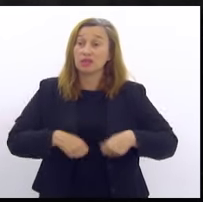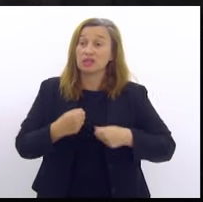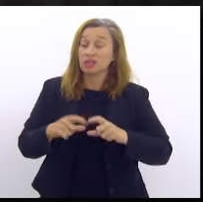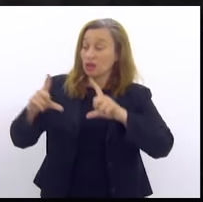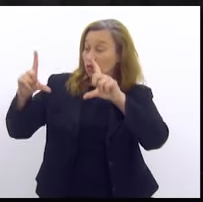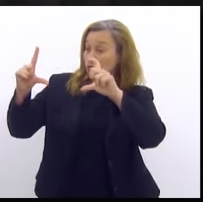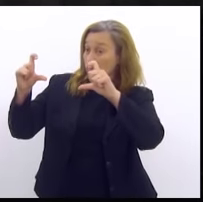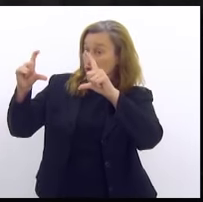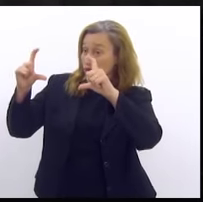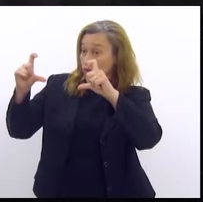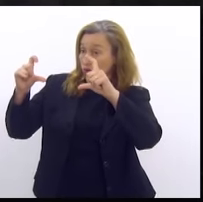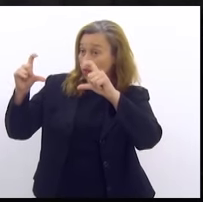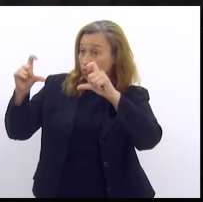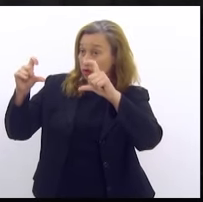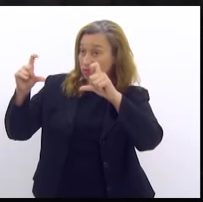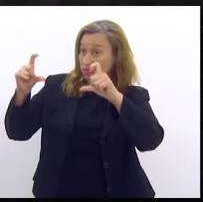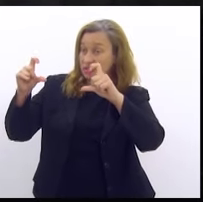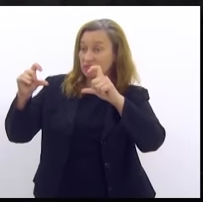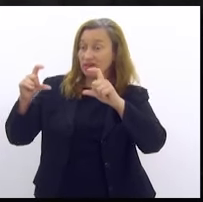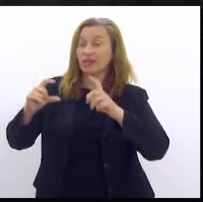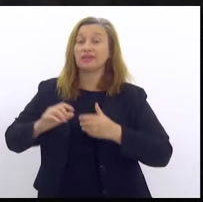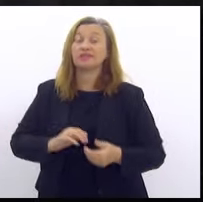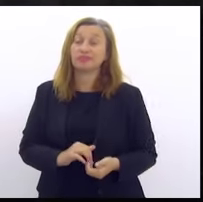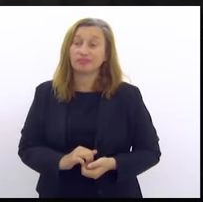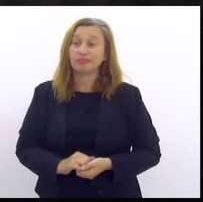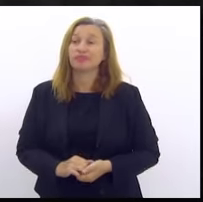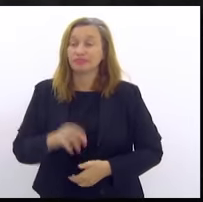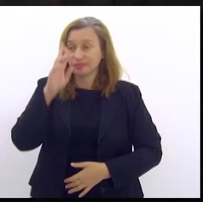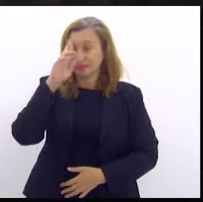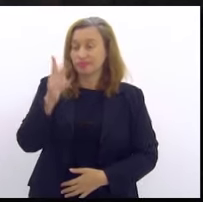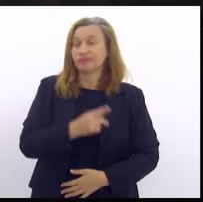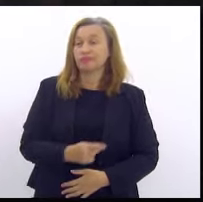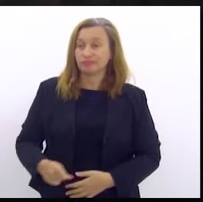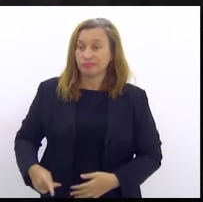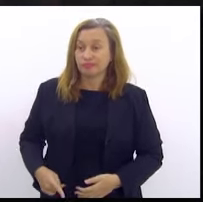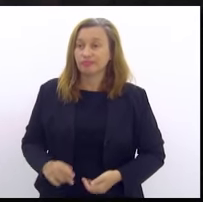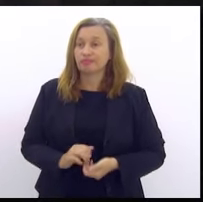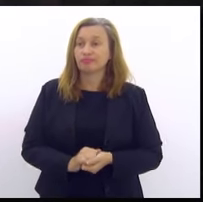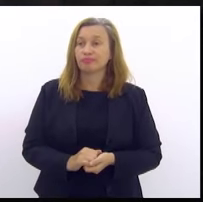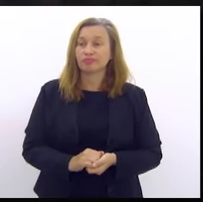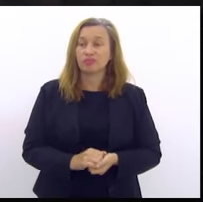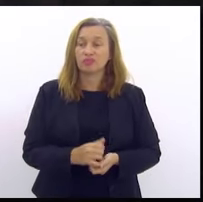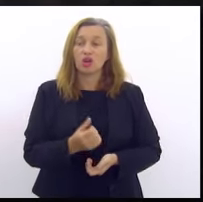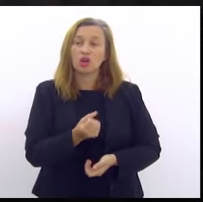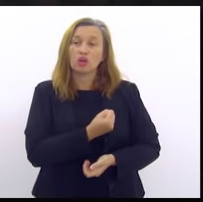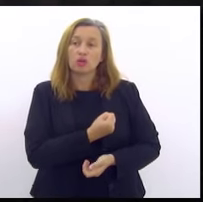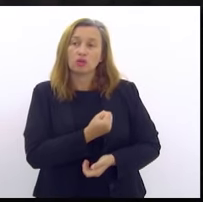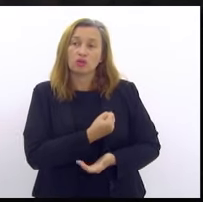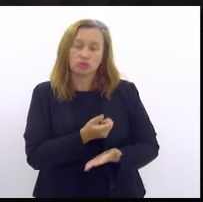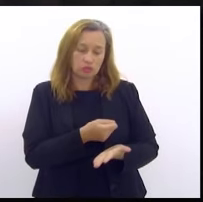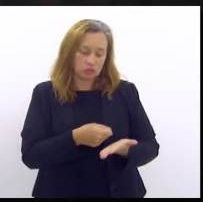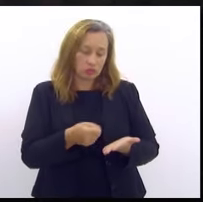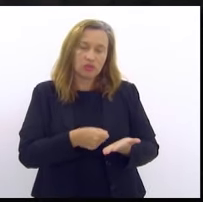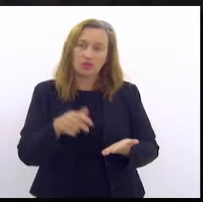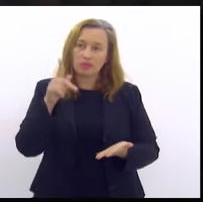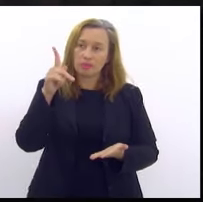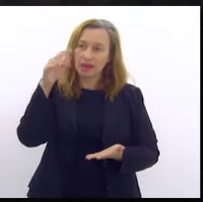e postar fotos de abordagem, senhor presidente. Anotar placas em planilhas